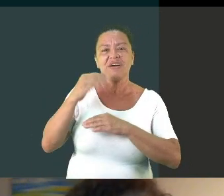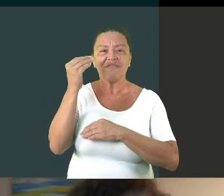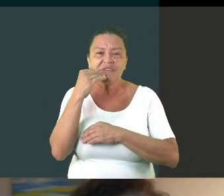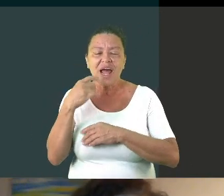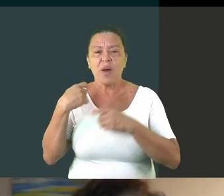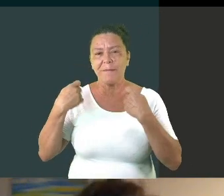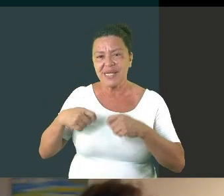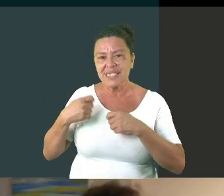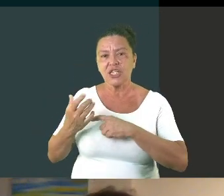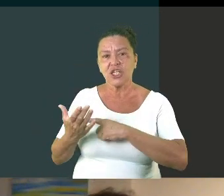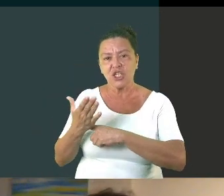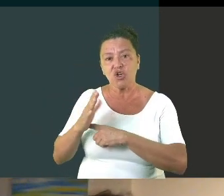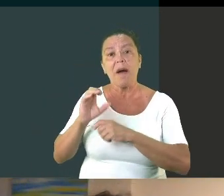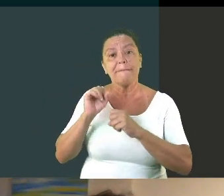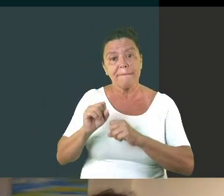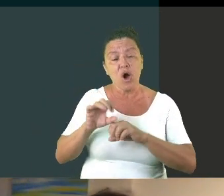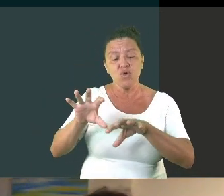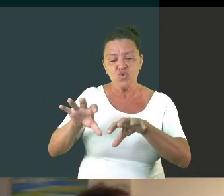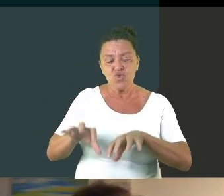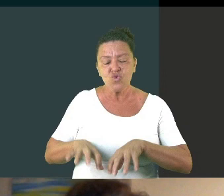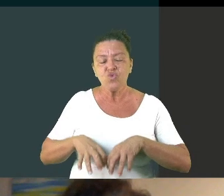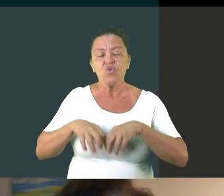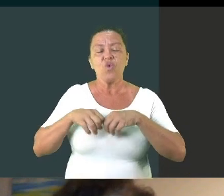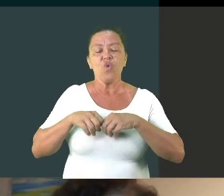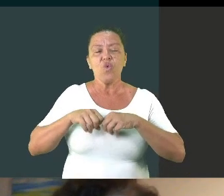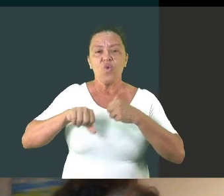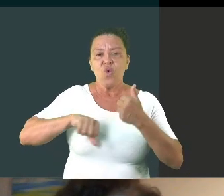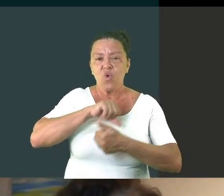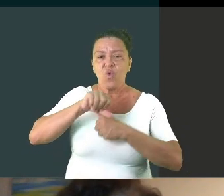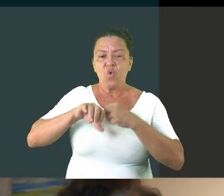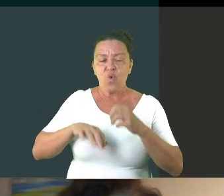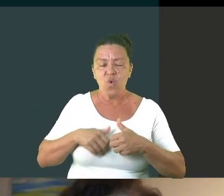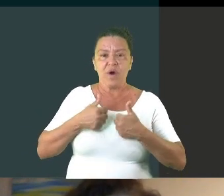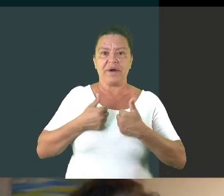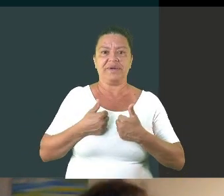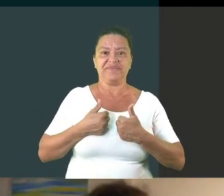debilitados possam vir a receber energias